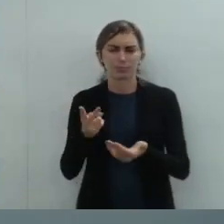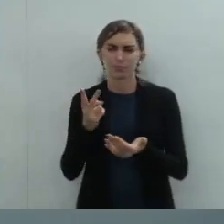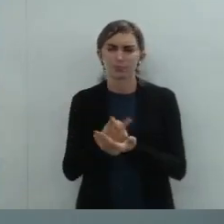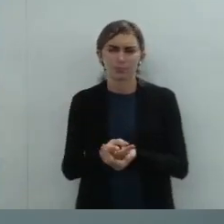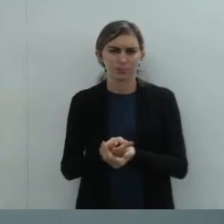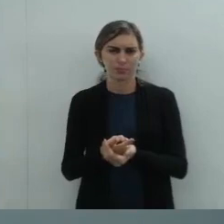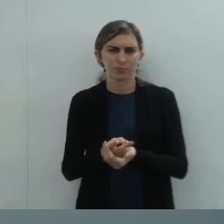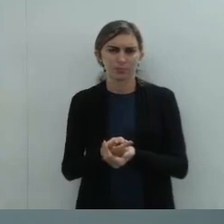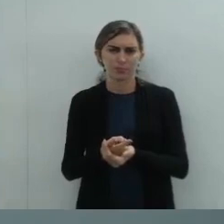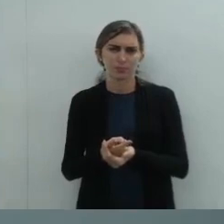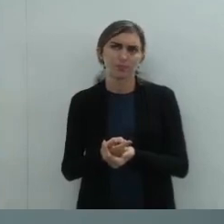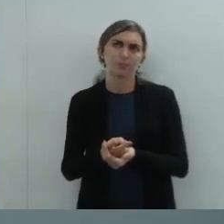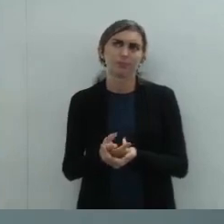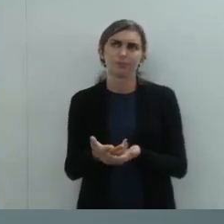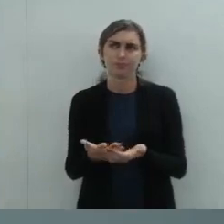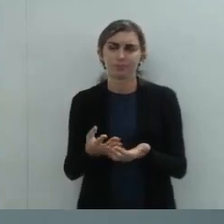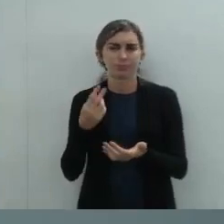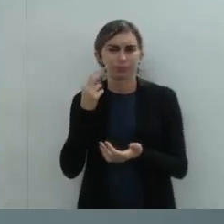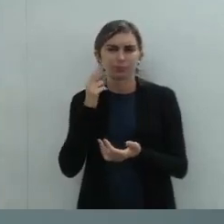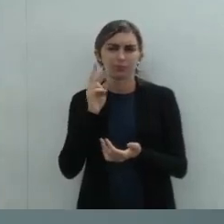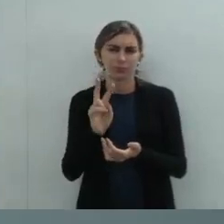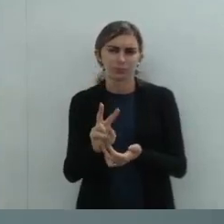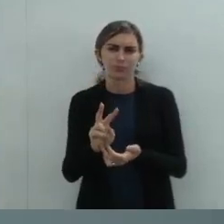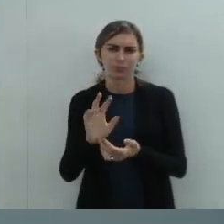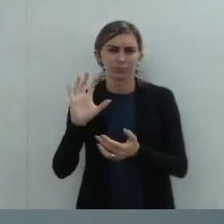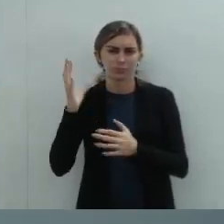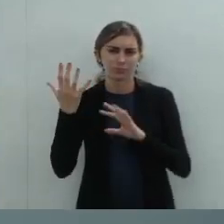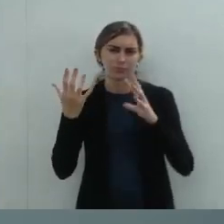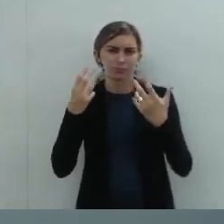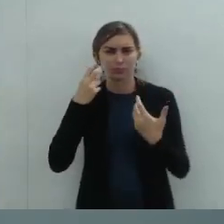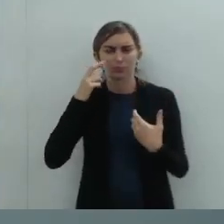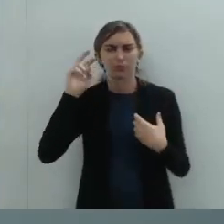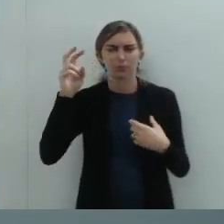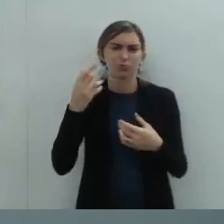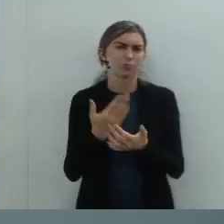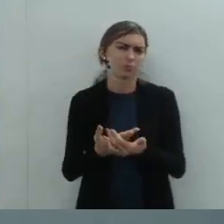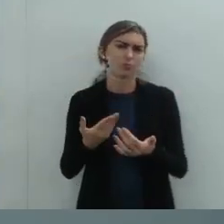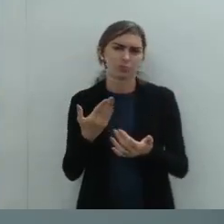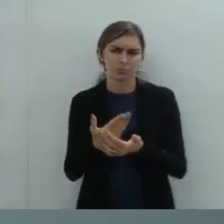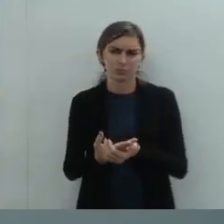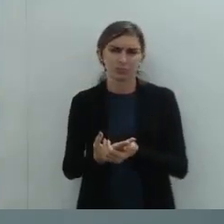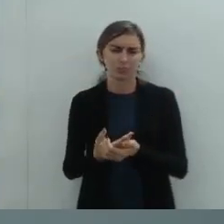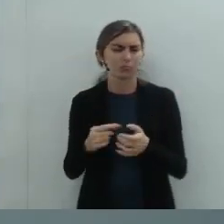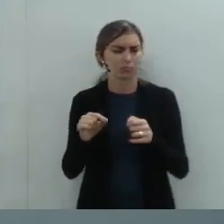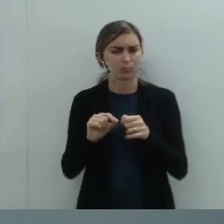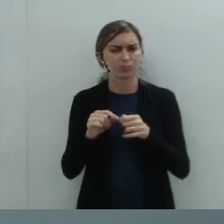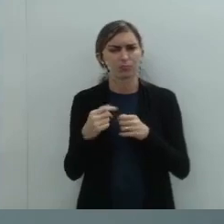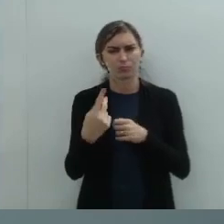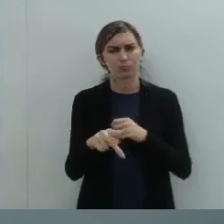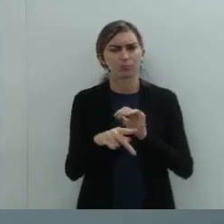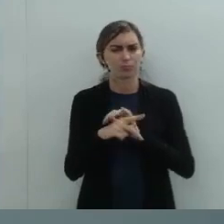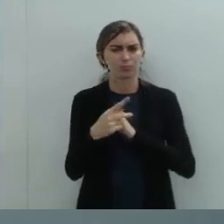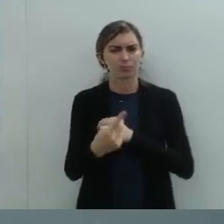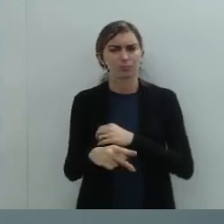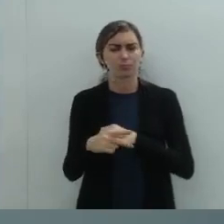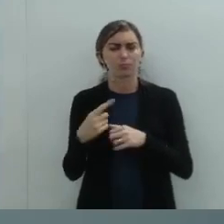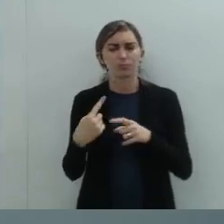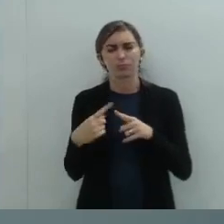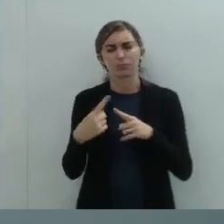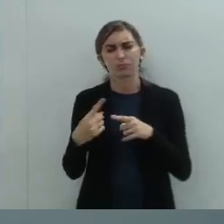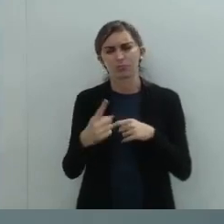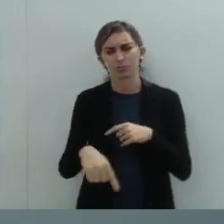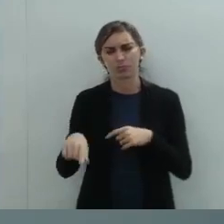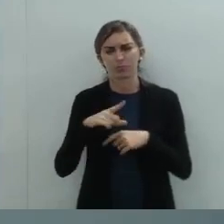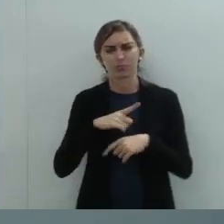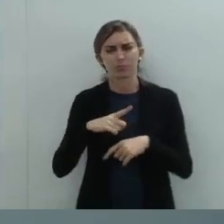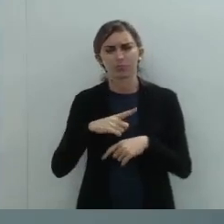for ver essas situações culturais, estude, faça a sua parte, estude, porque a gente